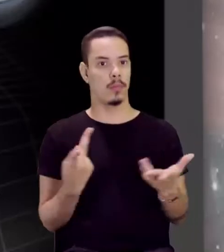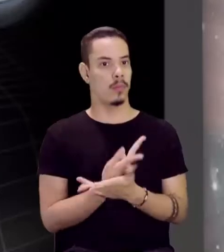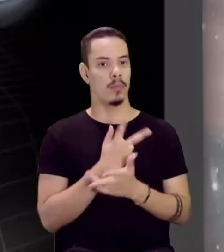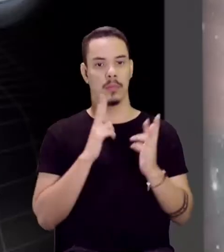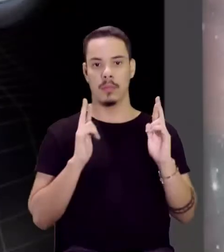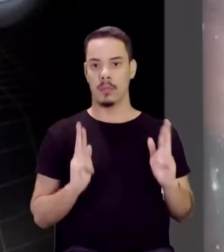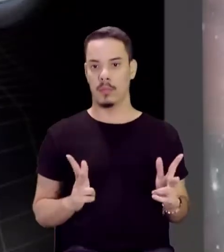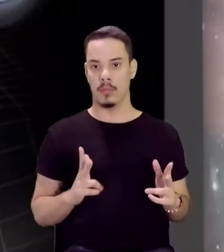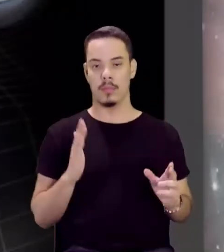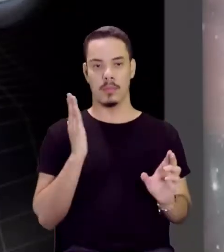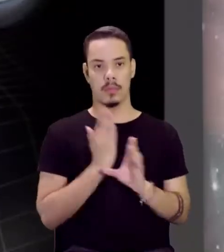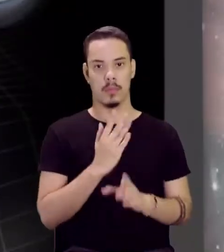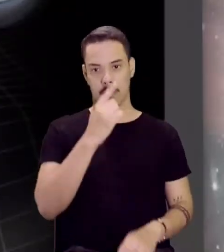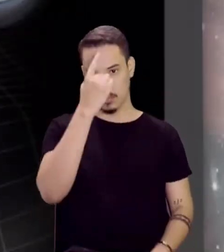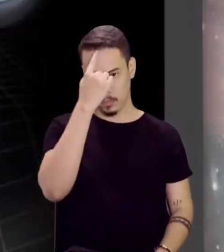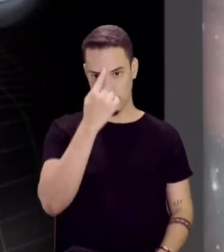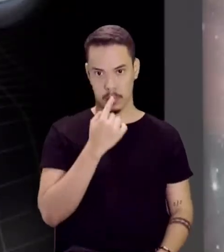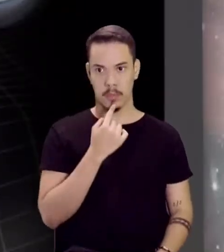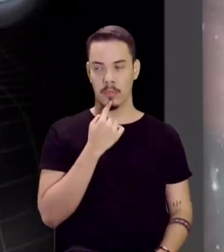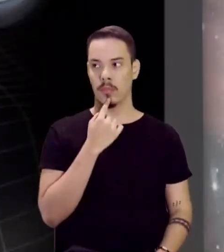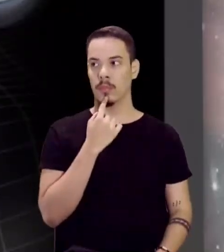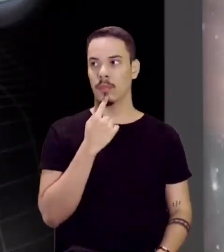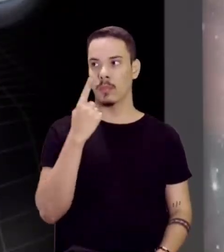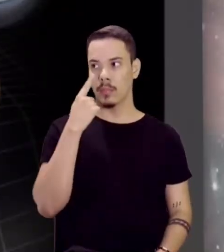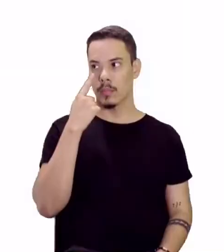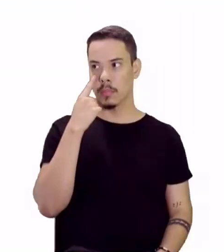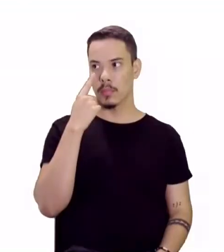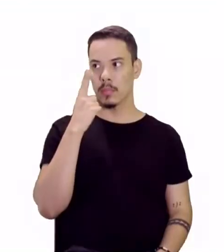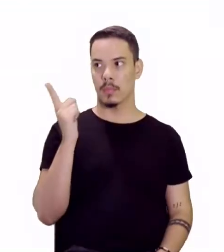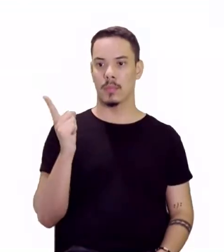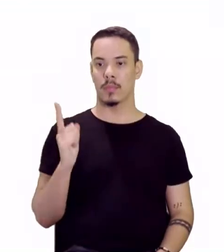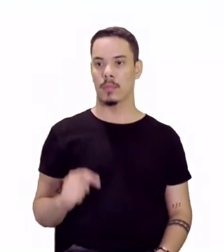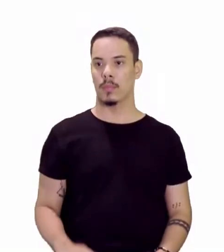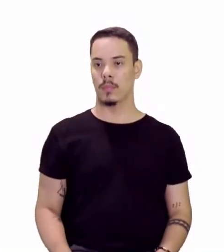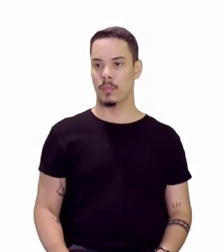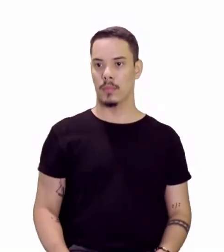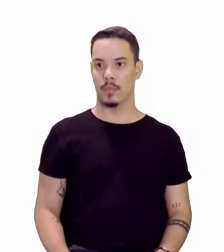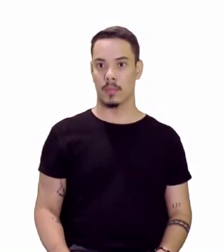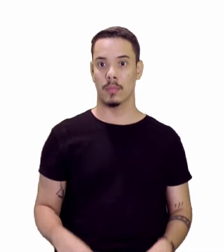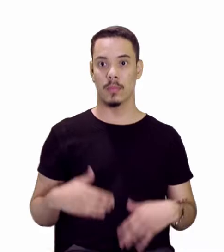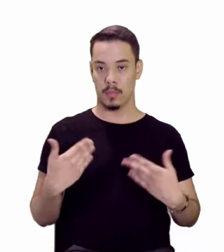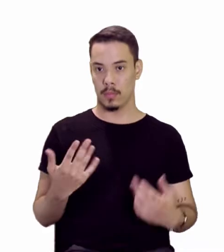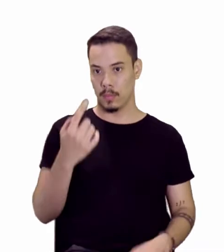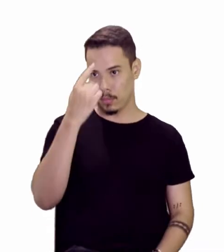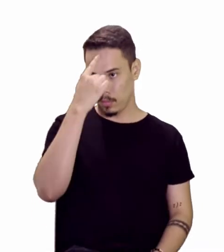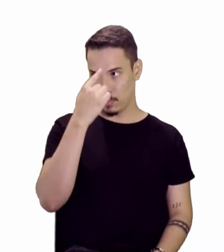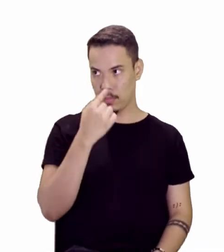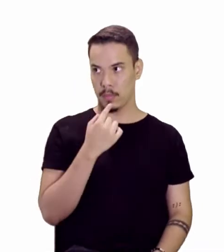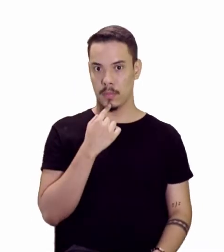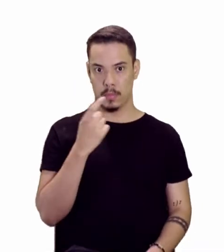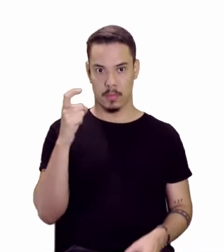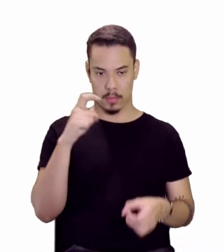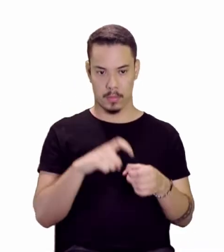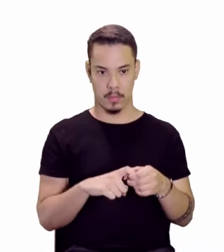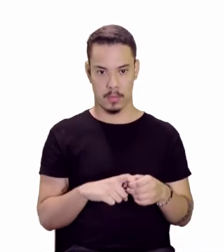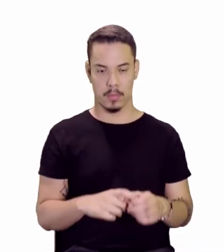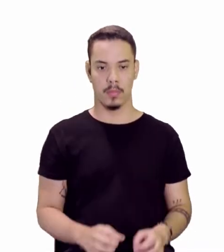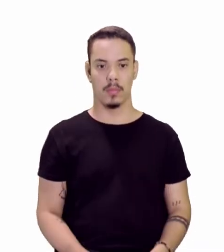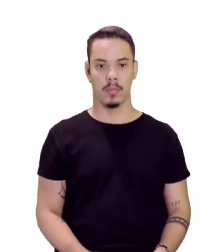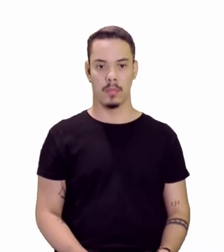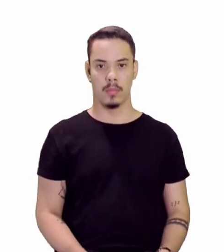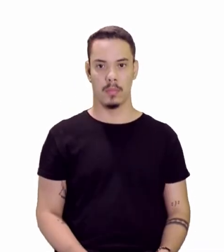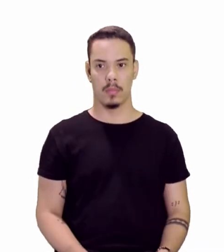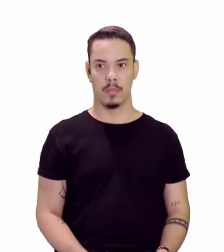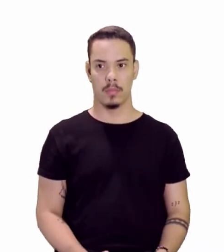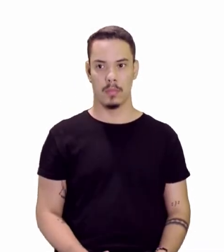né? Pela figura lá, pessoal, olha só, vamos dar uma olhadinha ali. Então, na figura aqui, deixa eu só voltar rapidinho, a gente